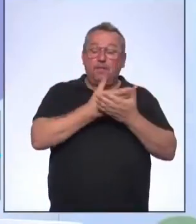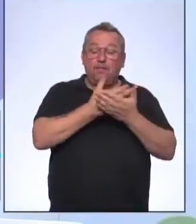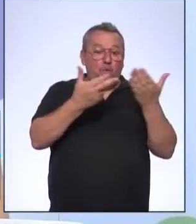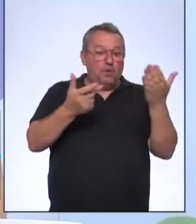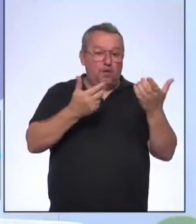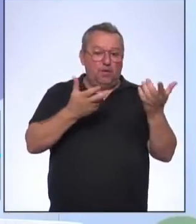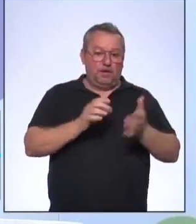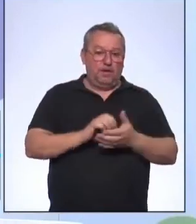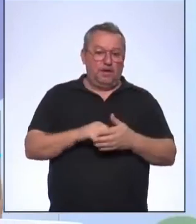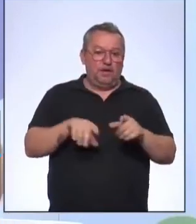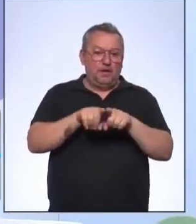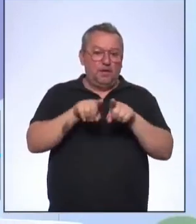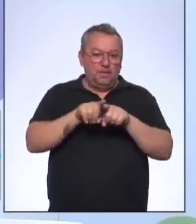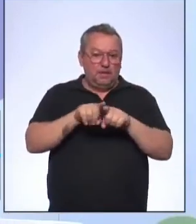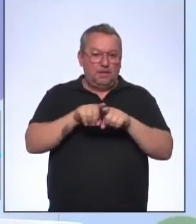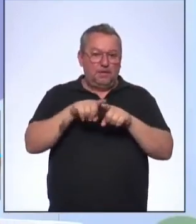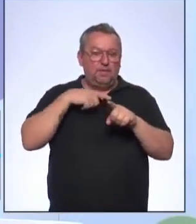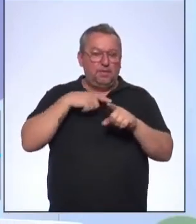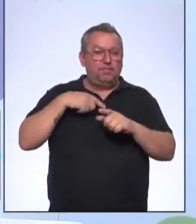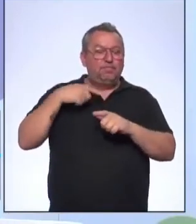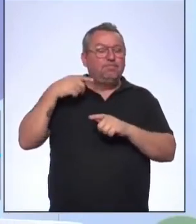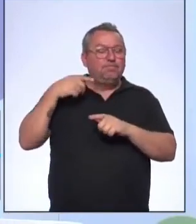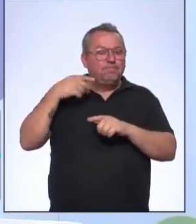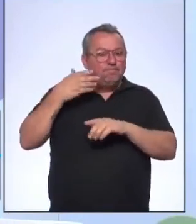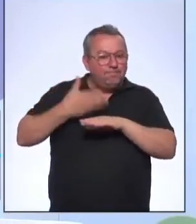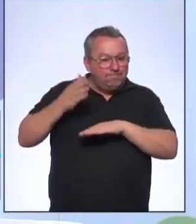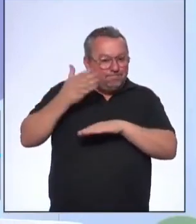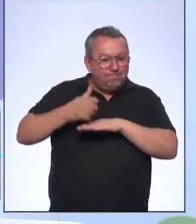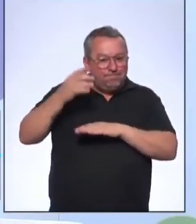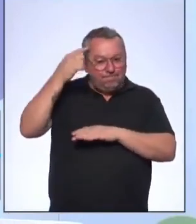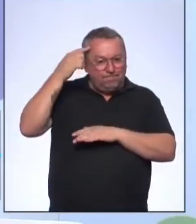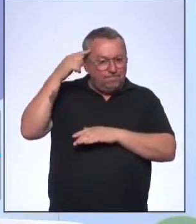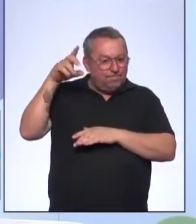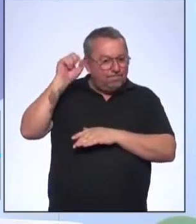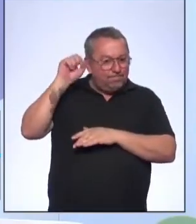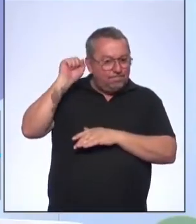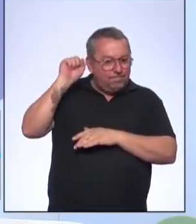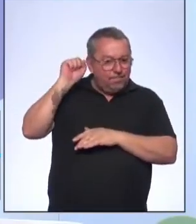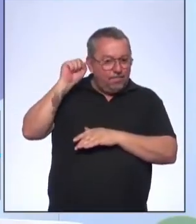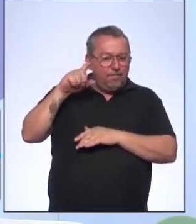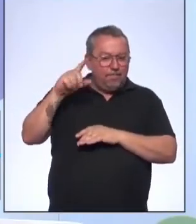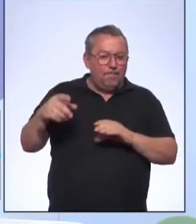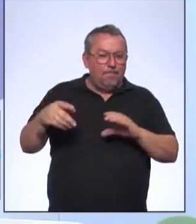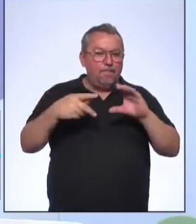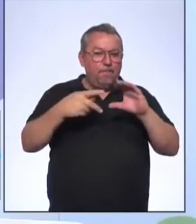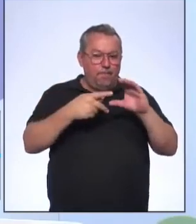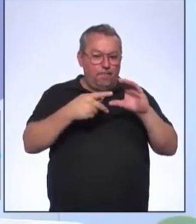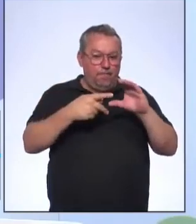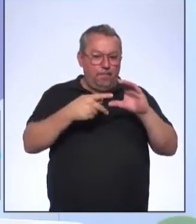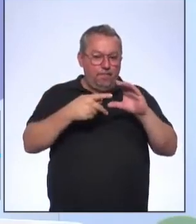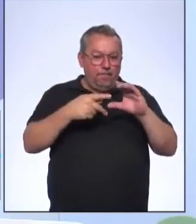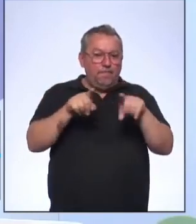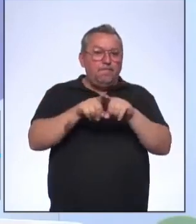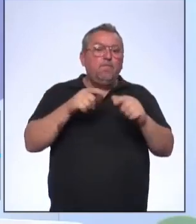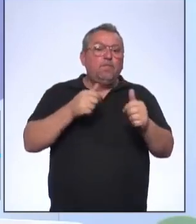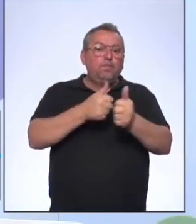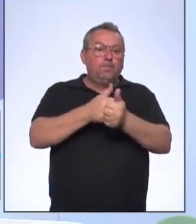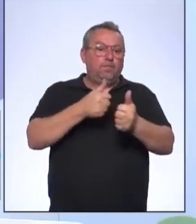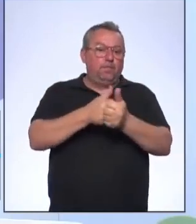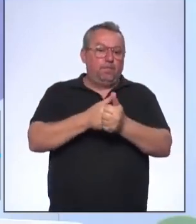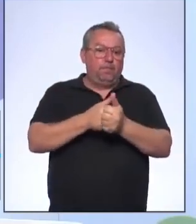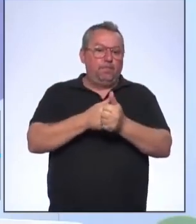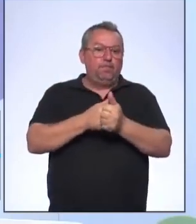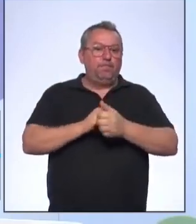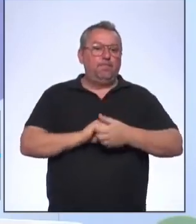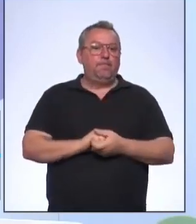muitos. E aí você pode ir treinando lá a sua escutativa. Então, a gente vai colocar o podcast para vocês ouvirem e acompanhando aí com a